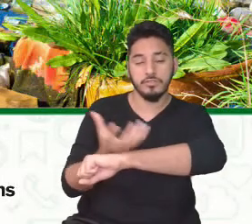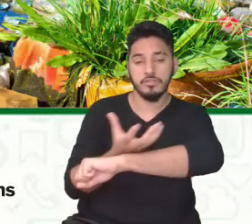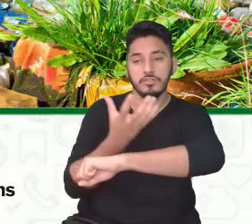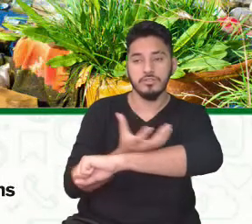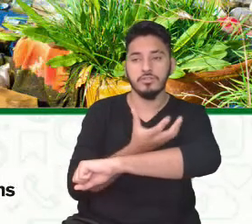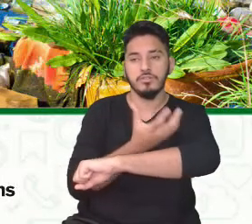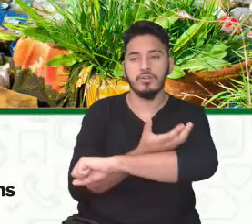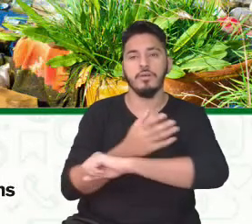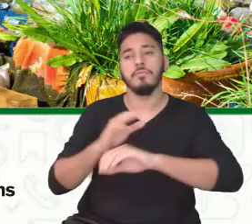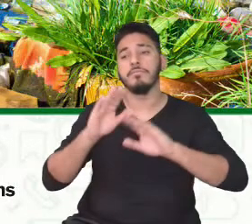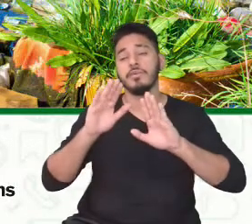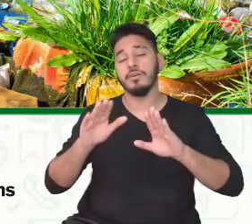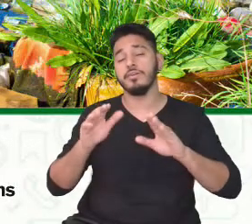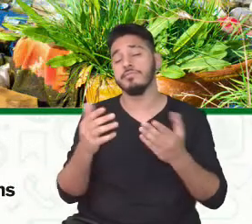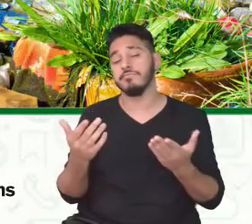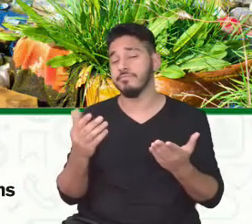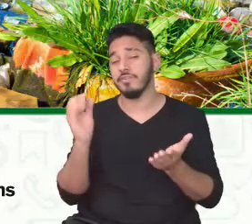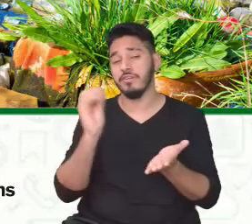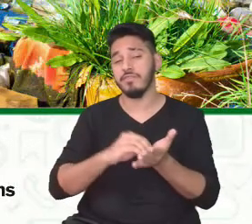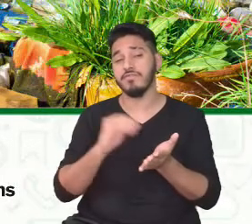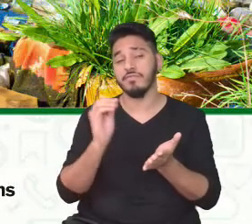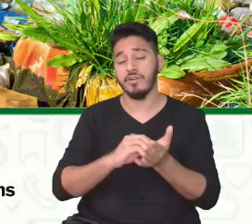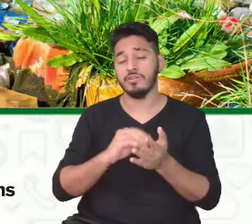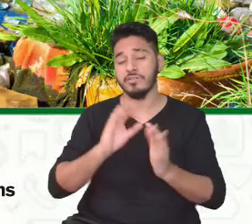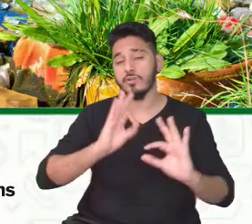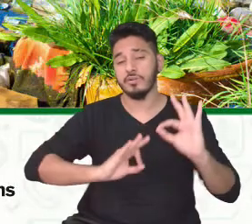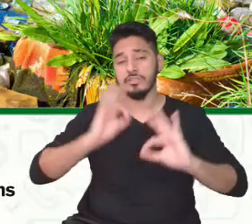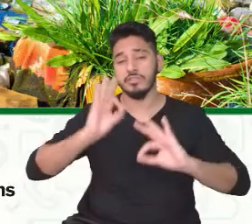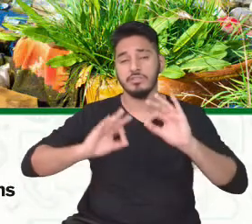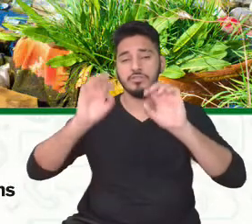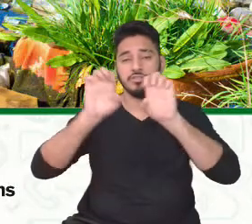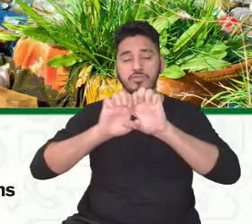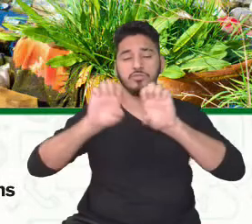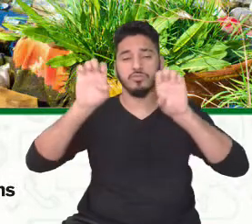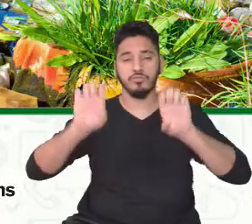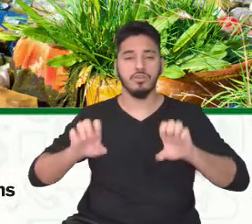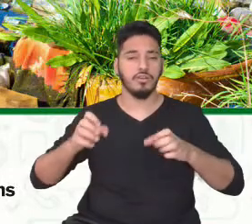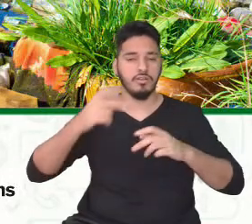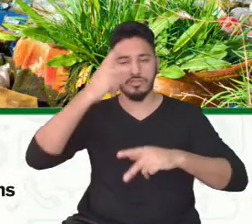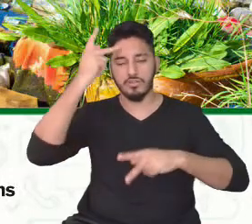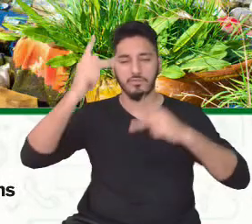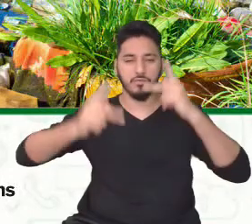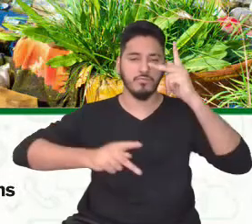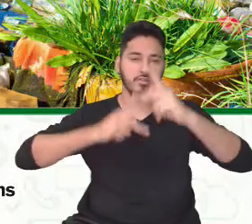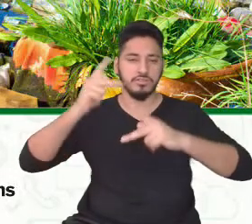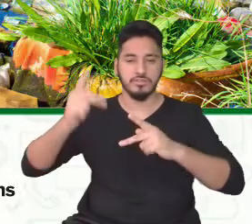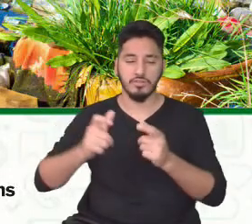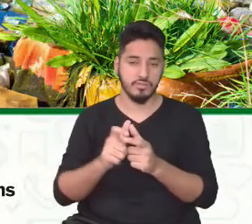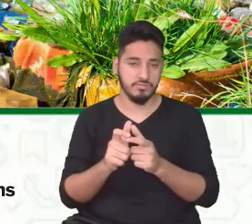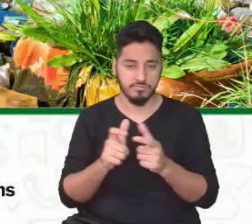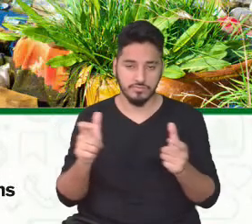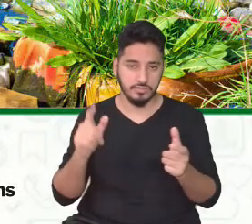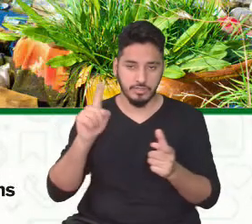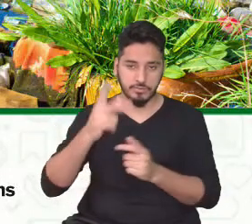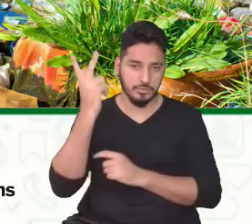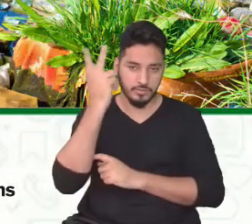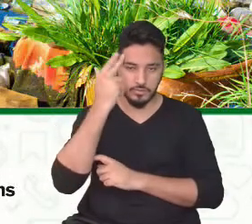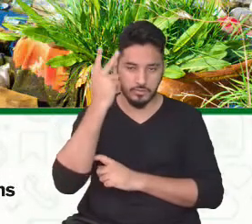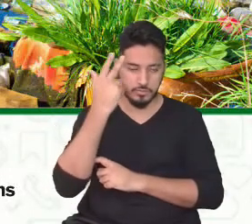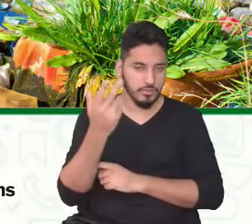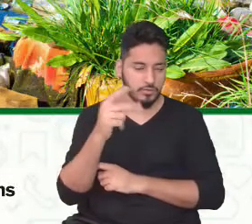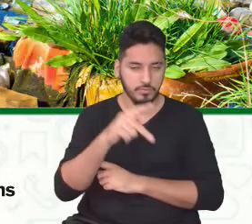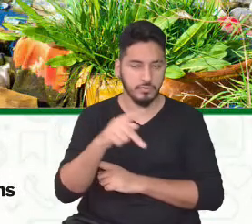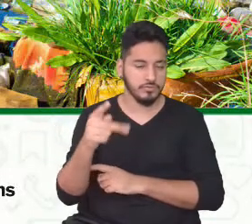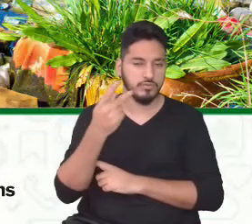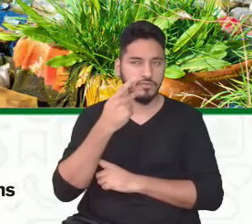mas aí muitas vezes pela essa falta de organização estrutural da população muitas vezes é bem como a gente